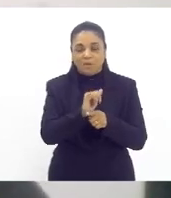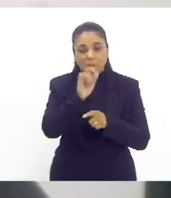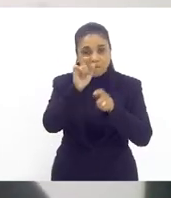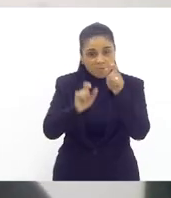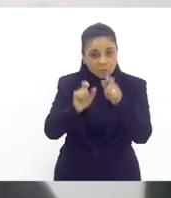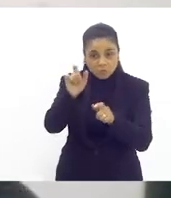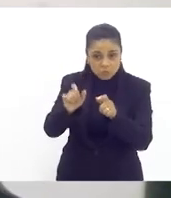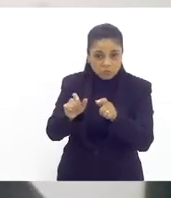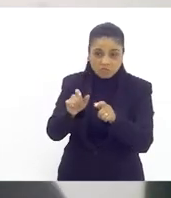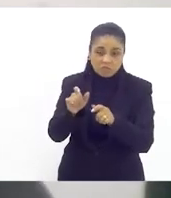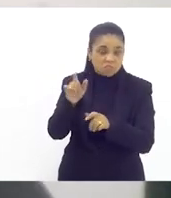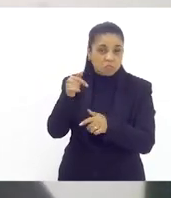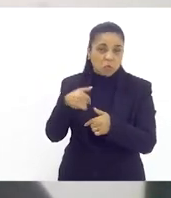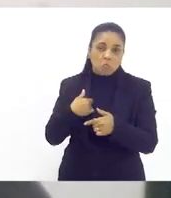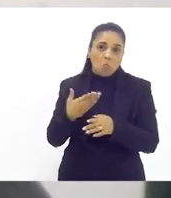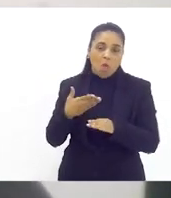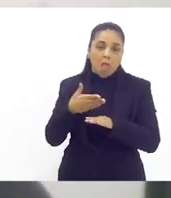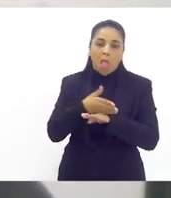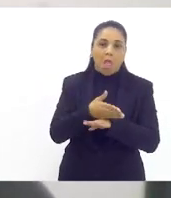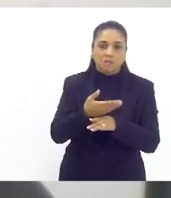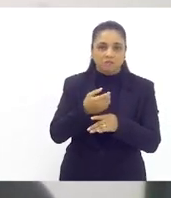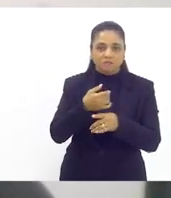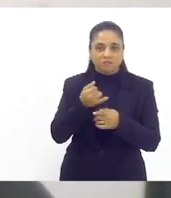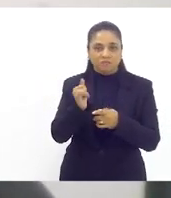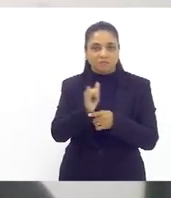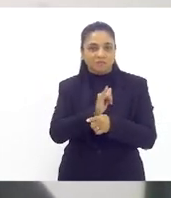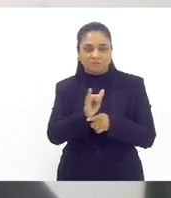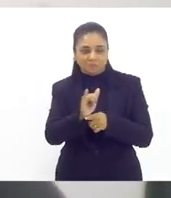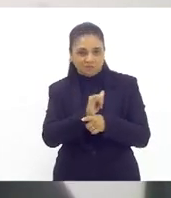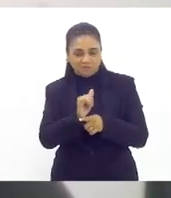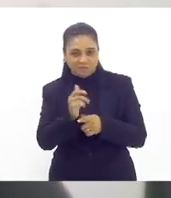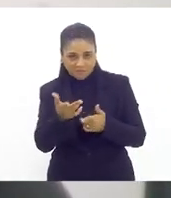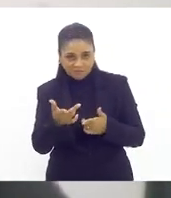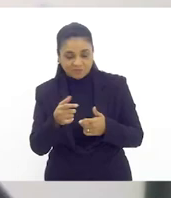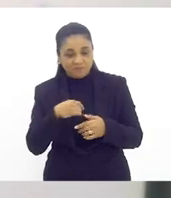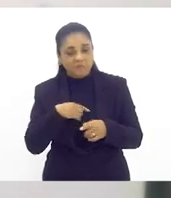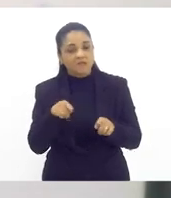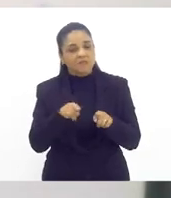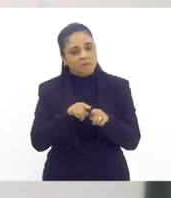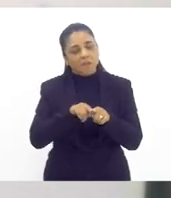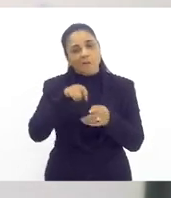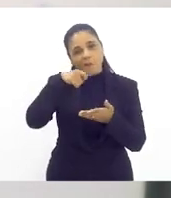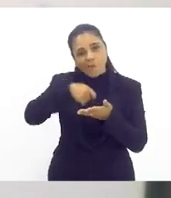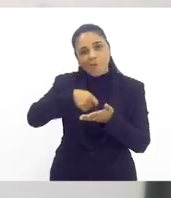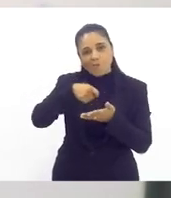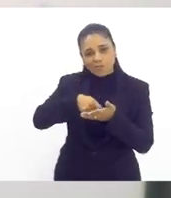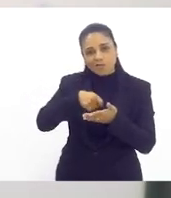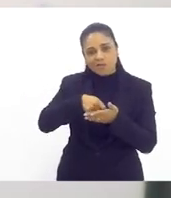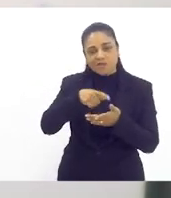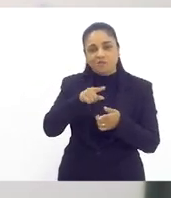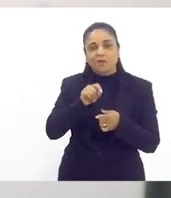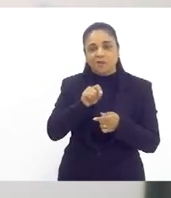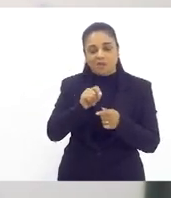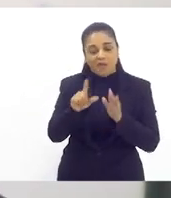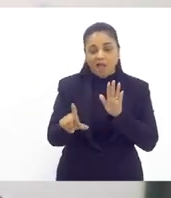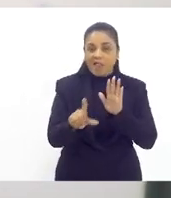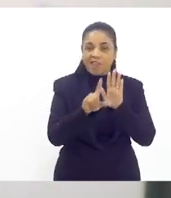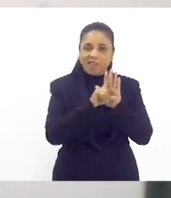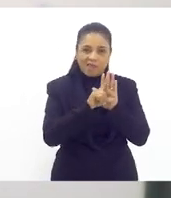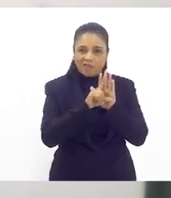costumam acessar o recurso e de fato também pode cumprir essa tarefa da seguinte maneira a lei não vai